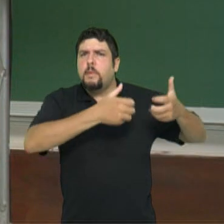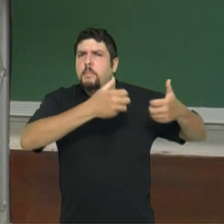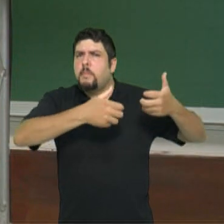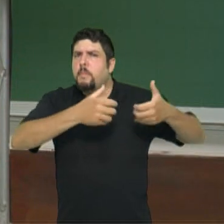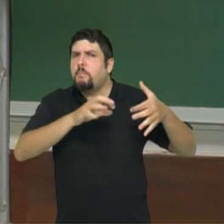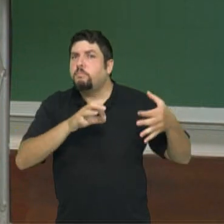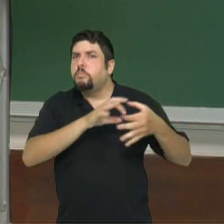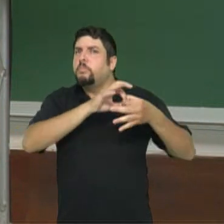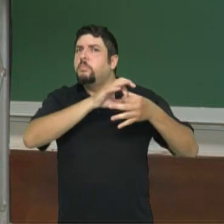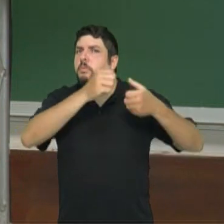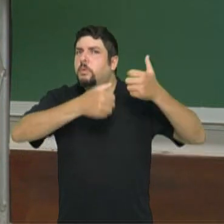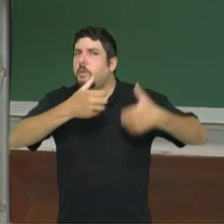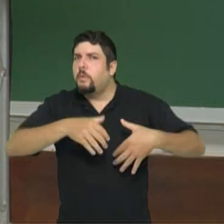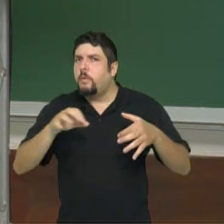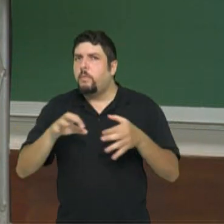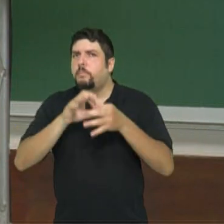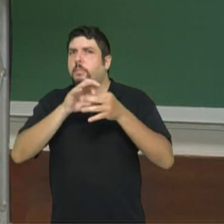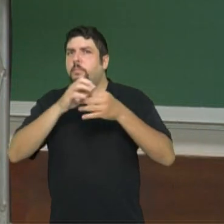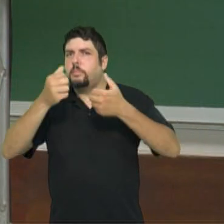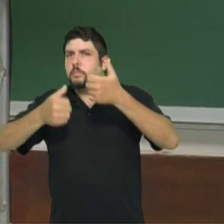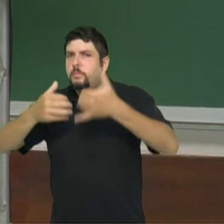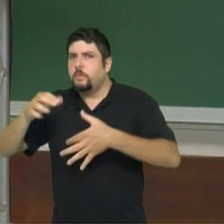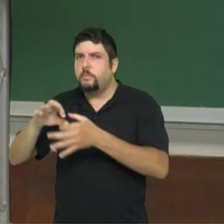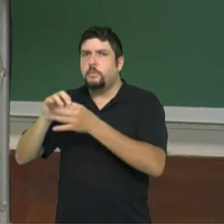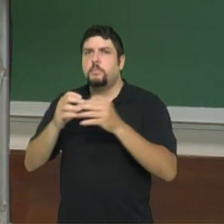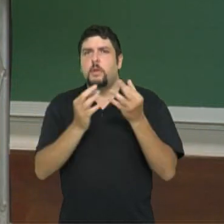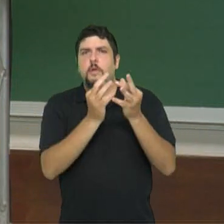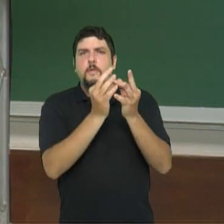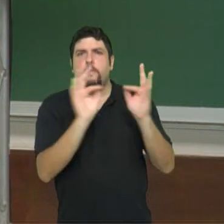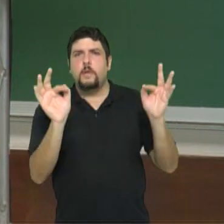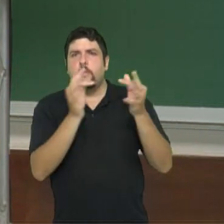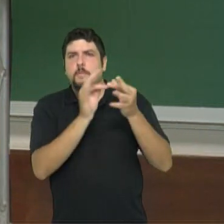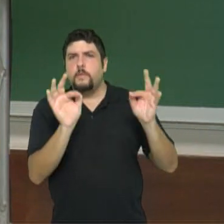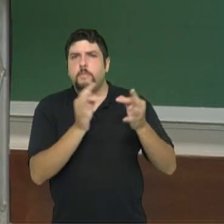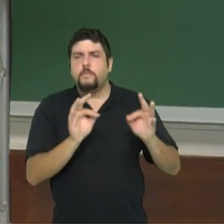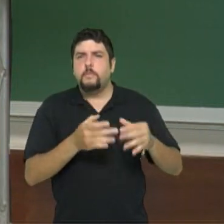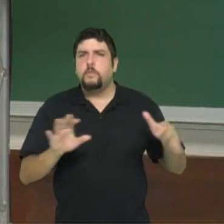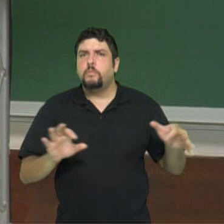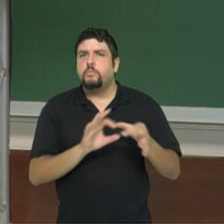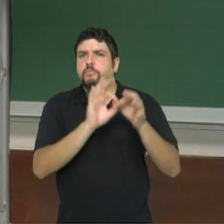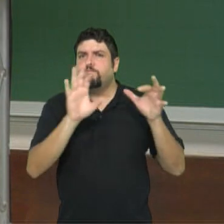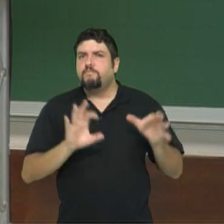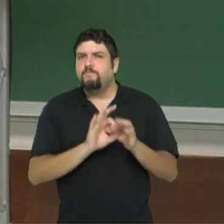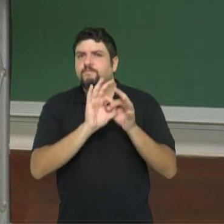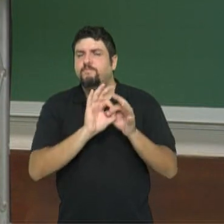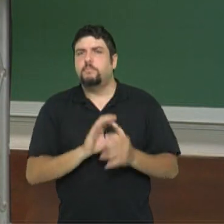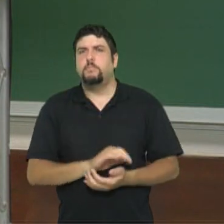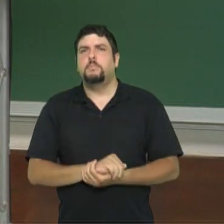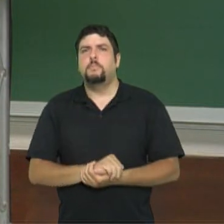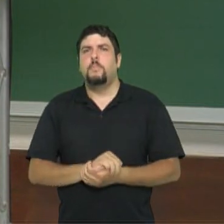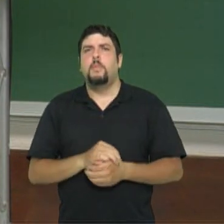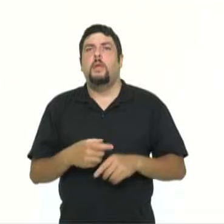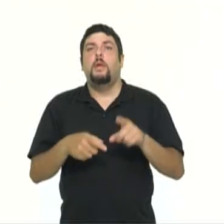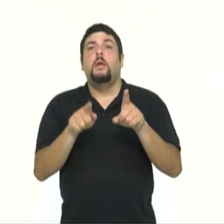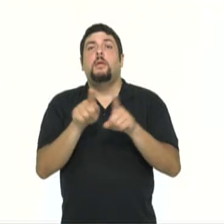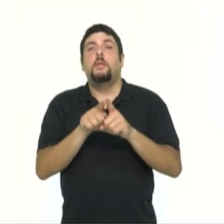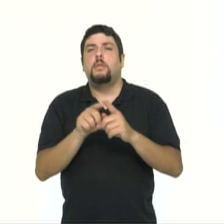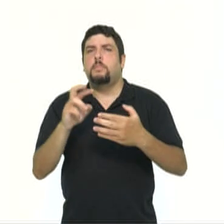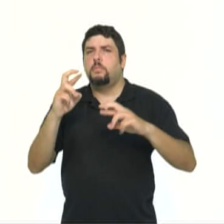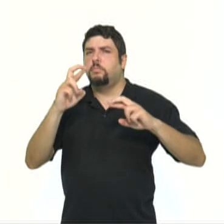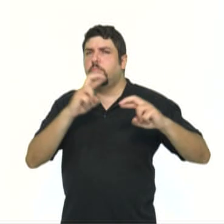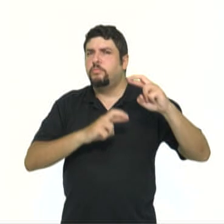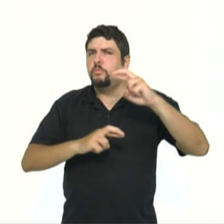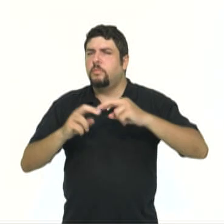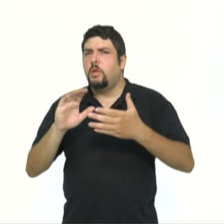soltos lá no texto. Eles servem para ligar os parágrafos, ligar as frases, as orações. E analisamos